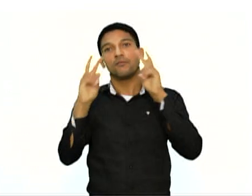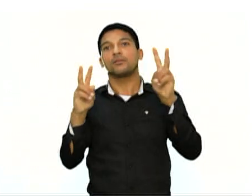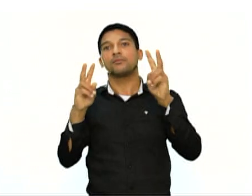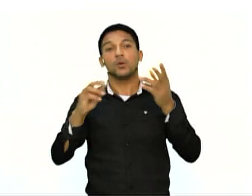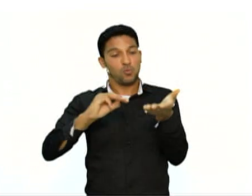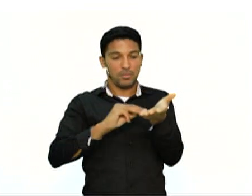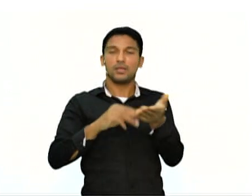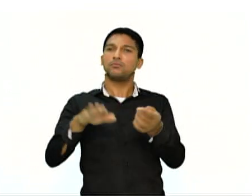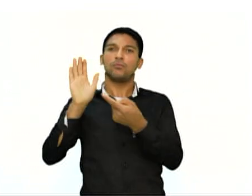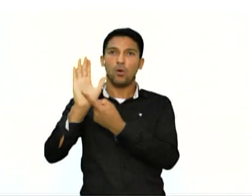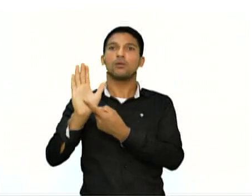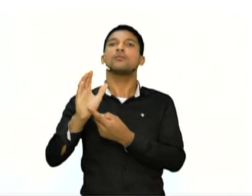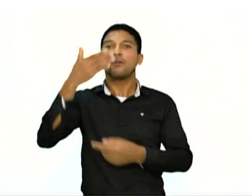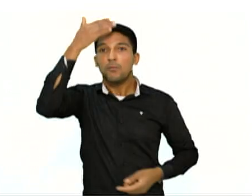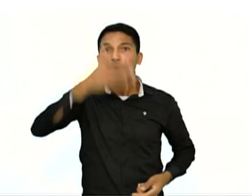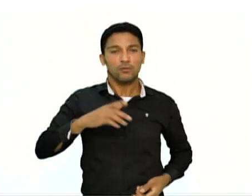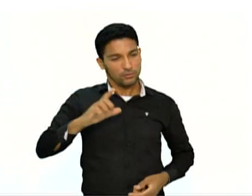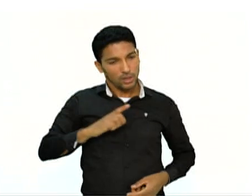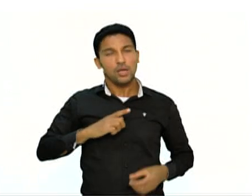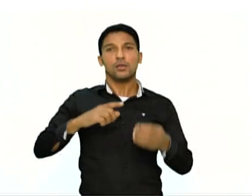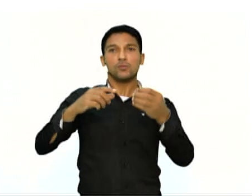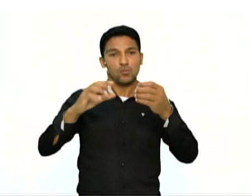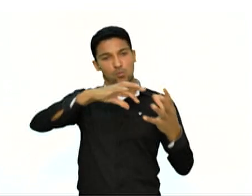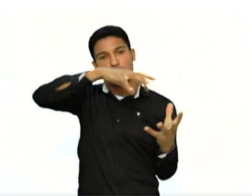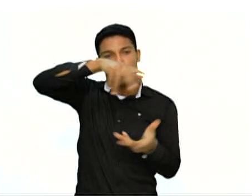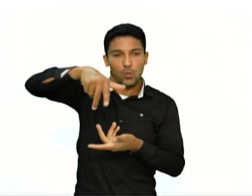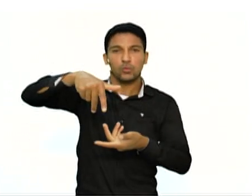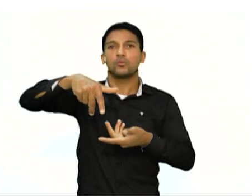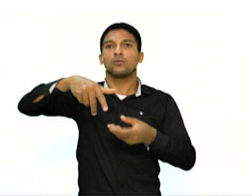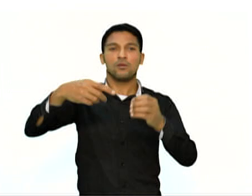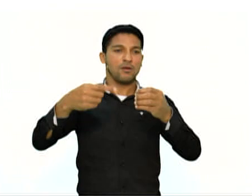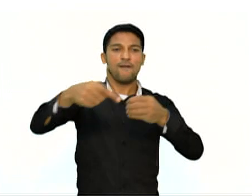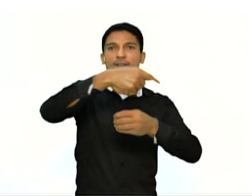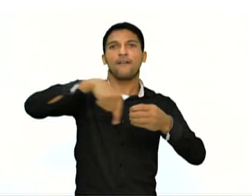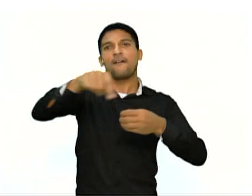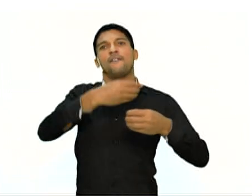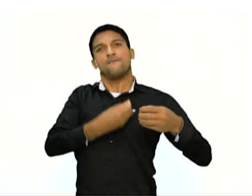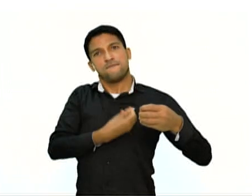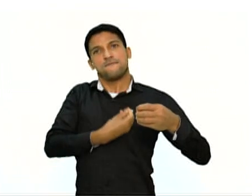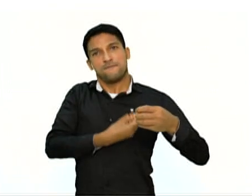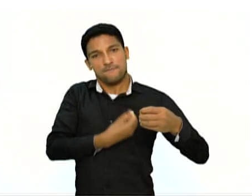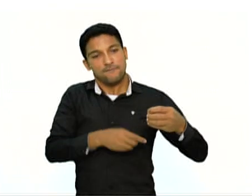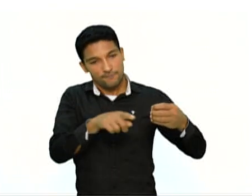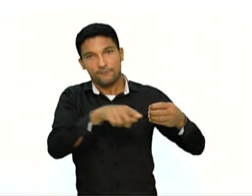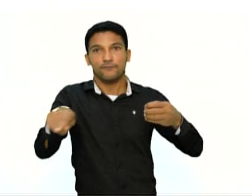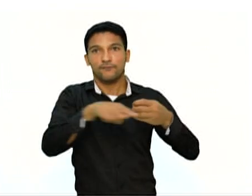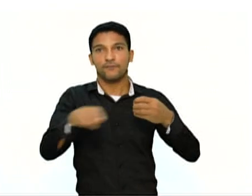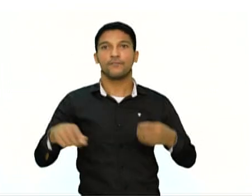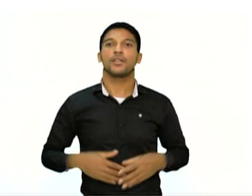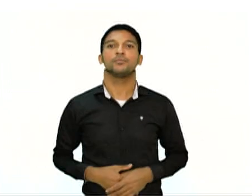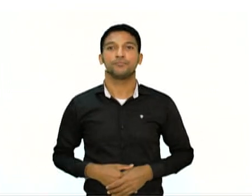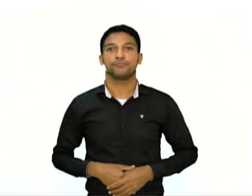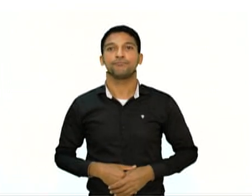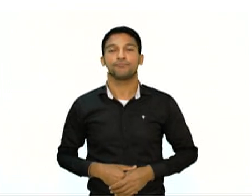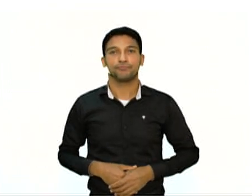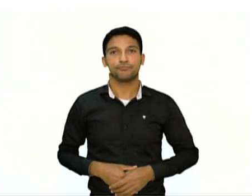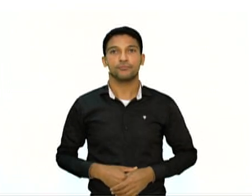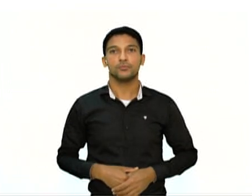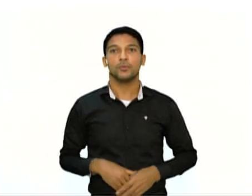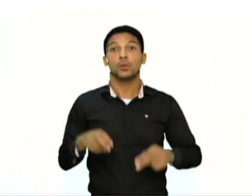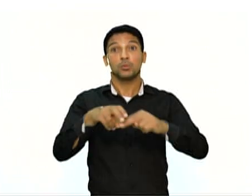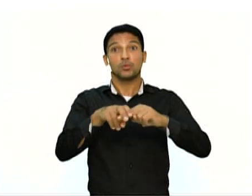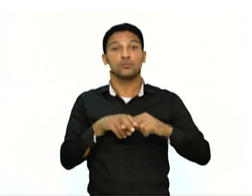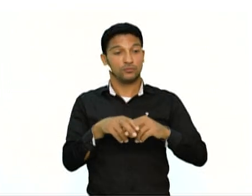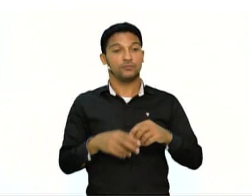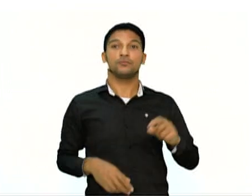existentes. Então, essa metodologia vai nos dar a garantia e a segurança que o Descartes falava